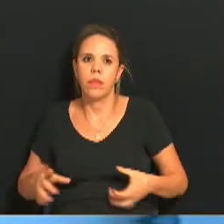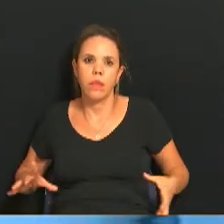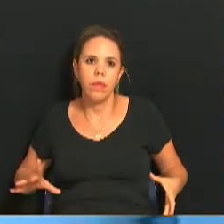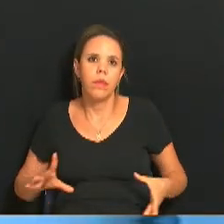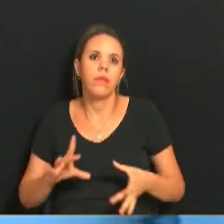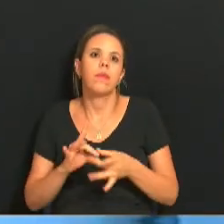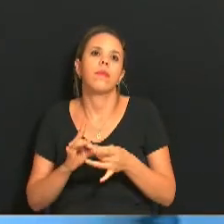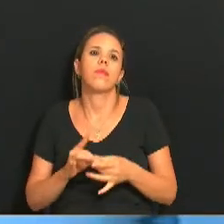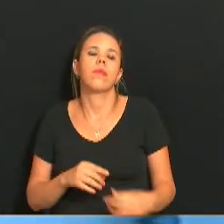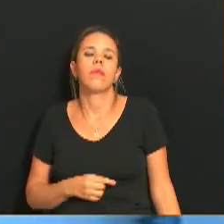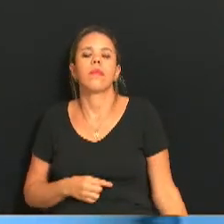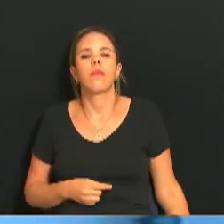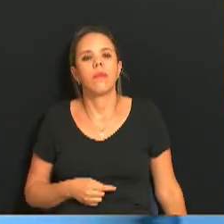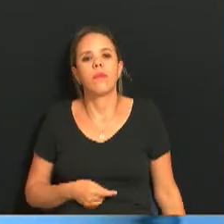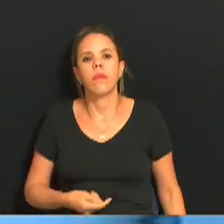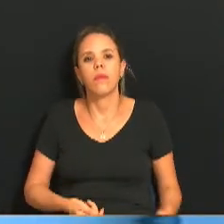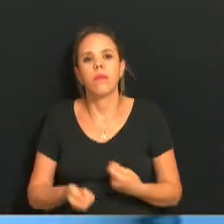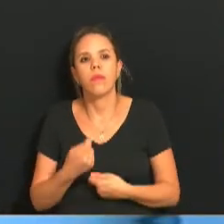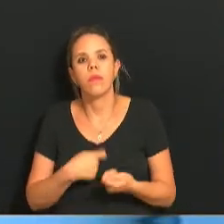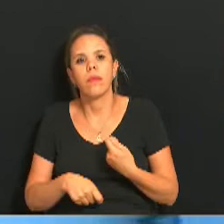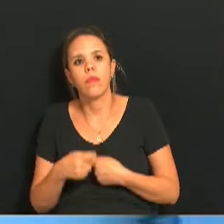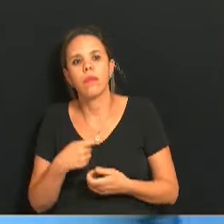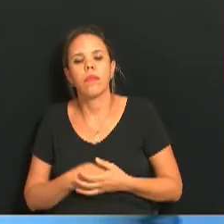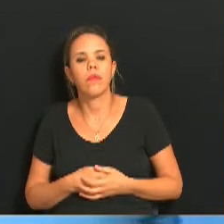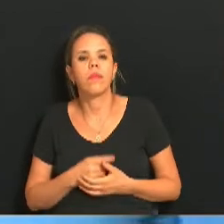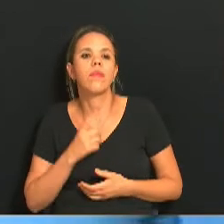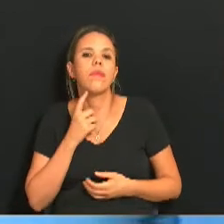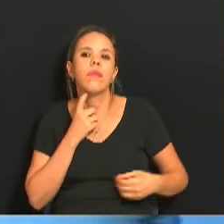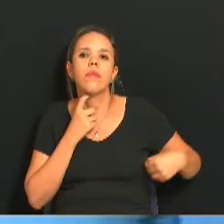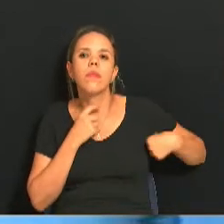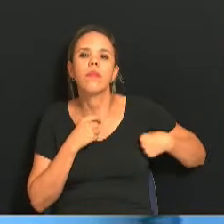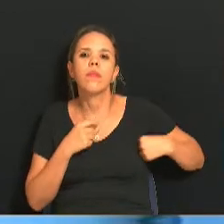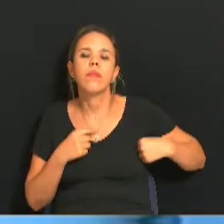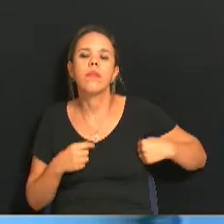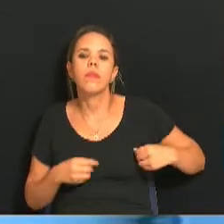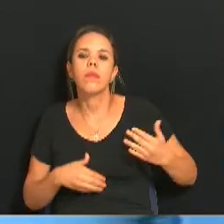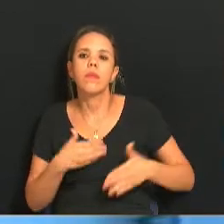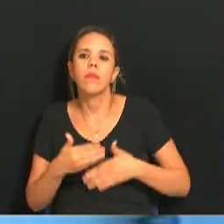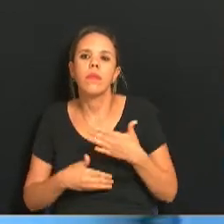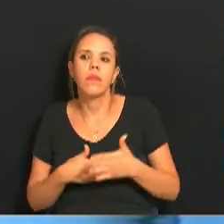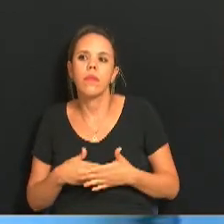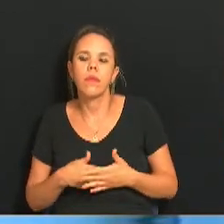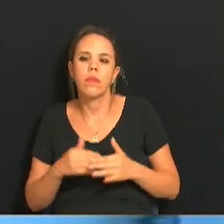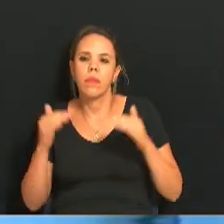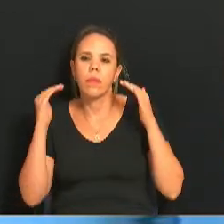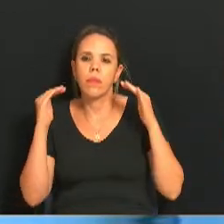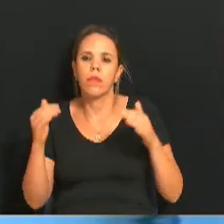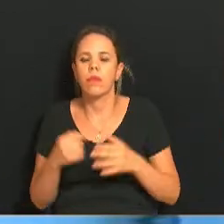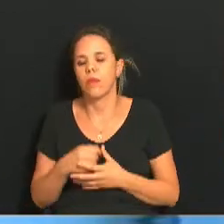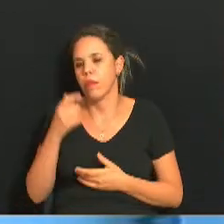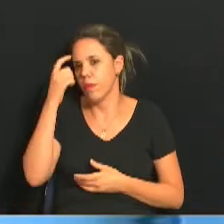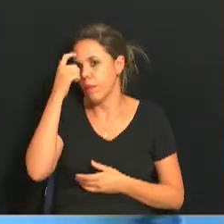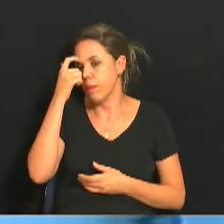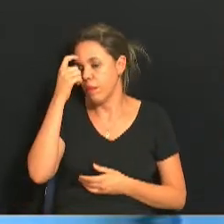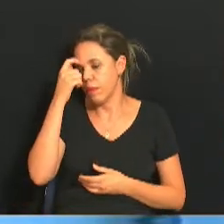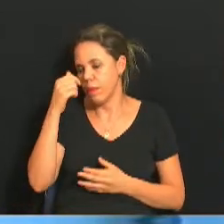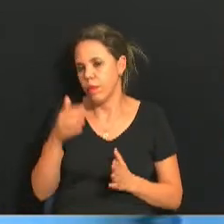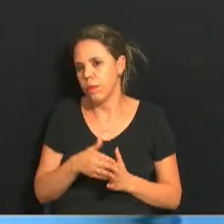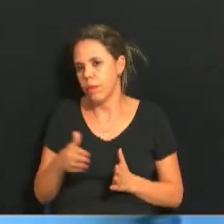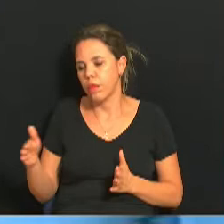processo administrativo e esse processo todo esse processo até polvilho e a primeira o